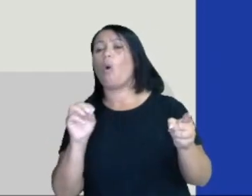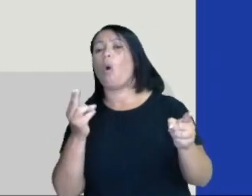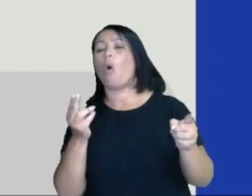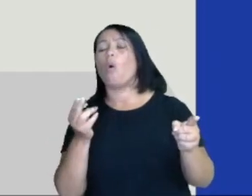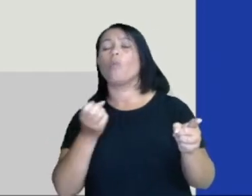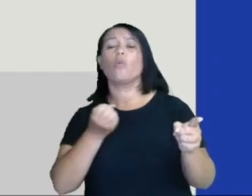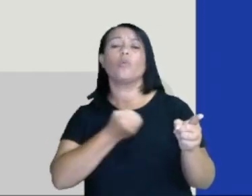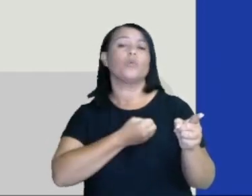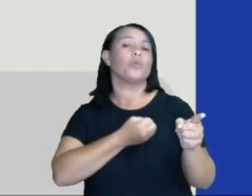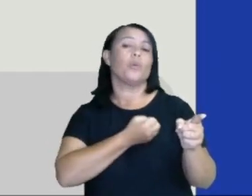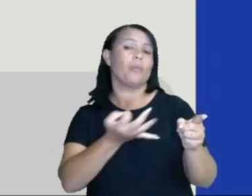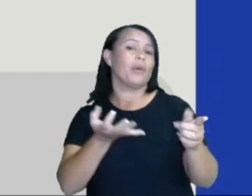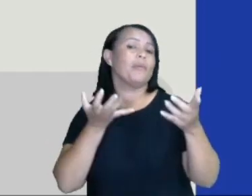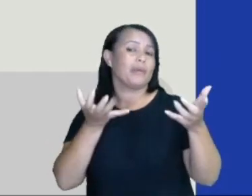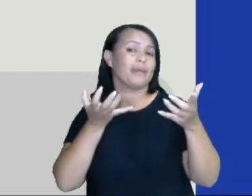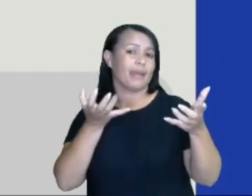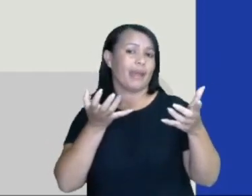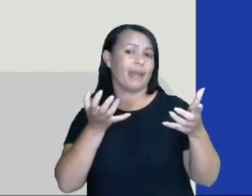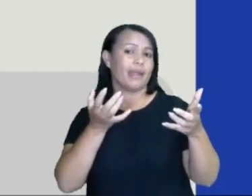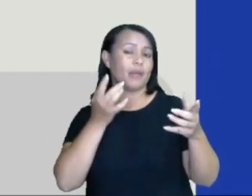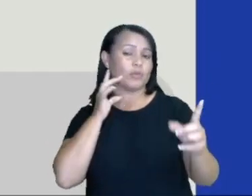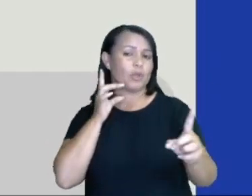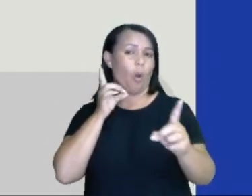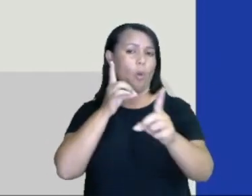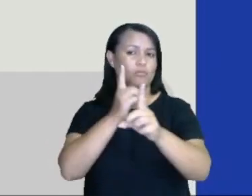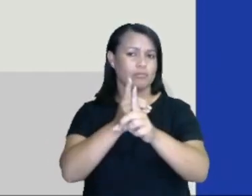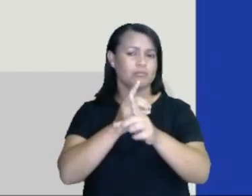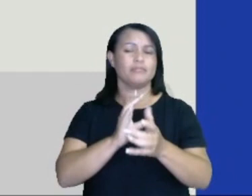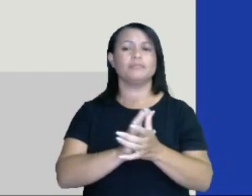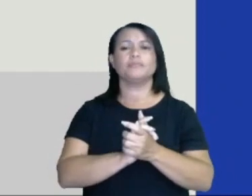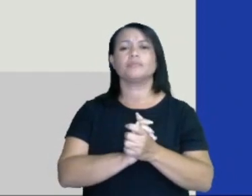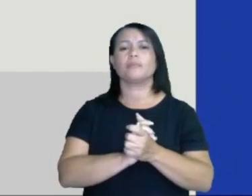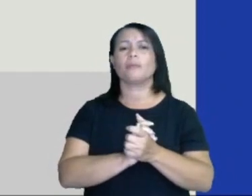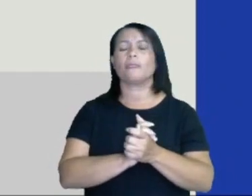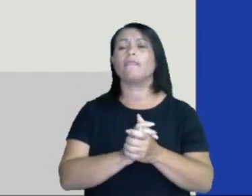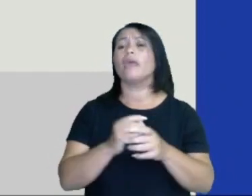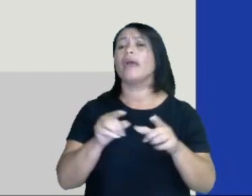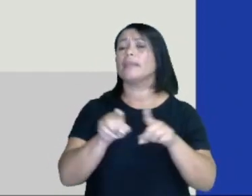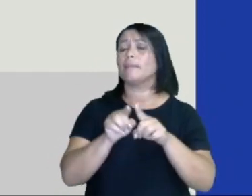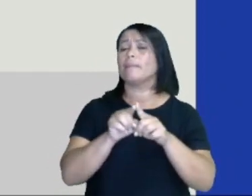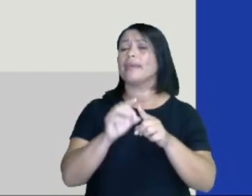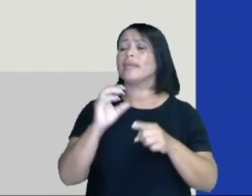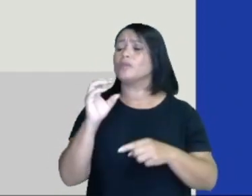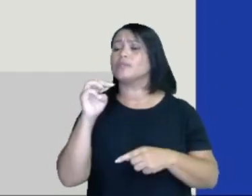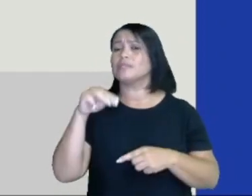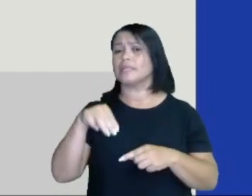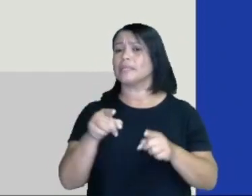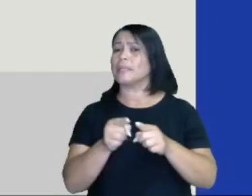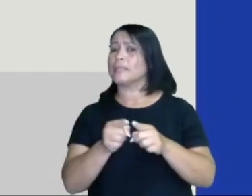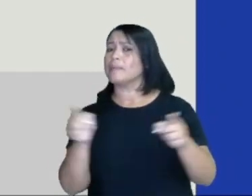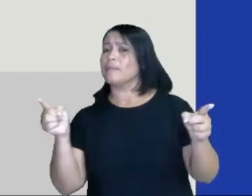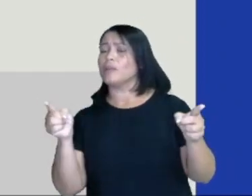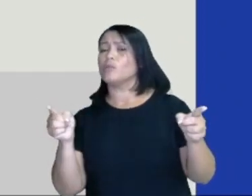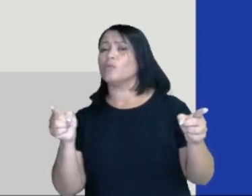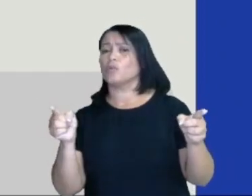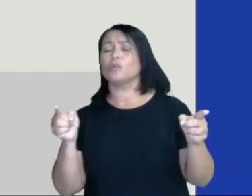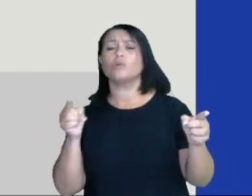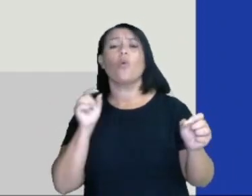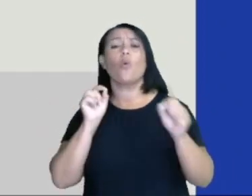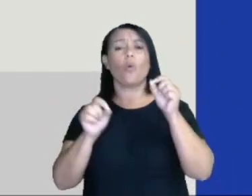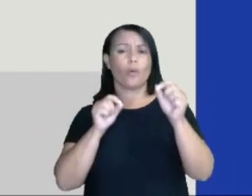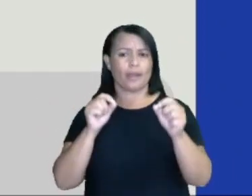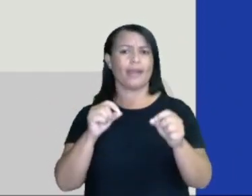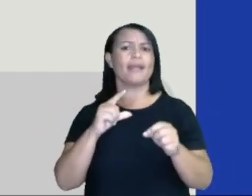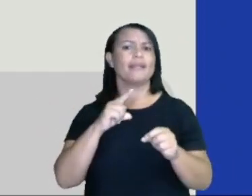o numeral que queremos localizar. E entre os centímetros, nós